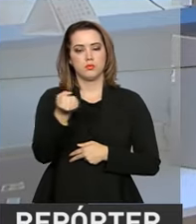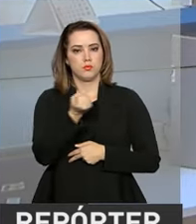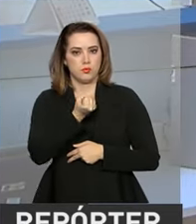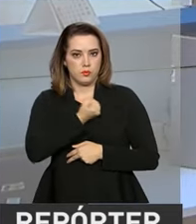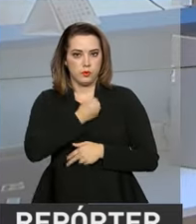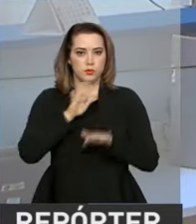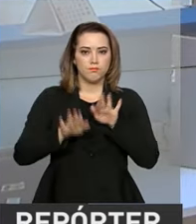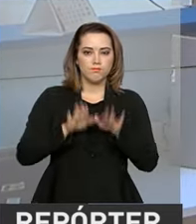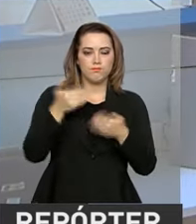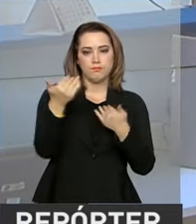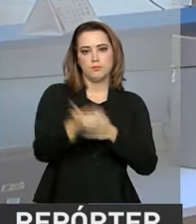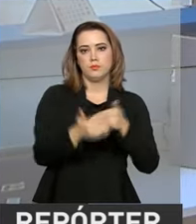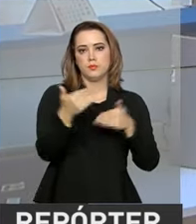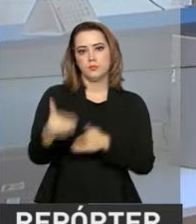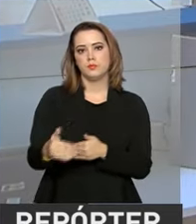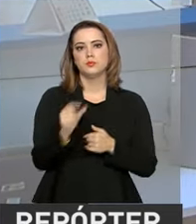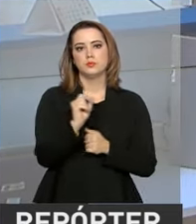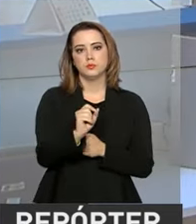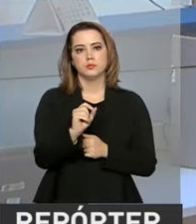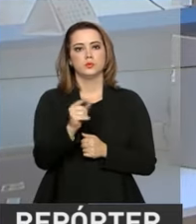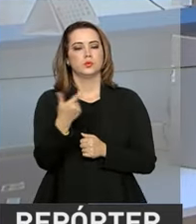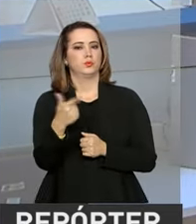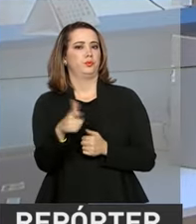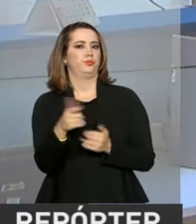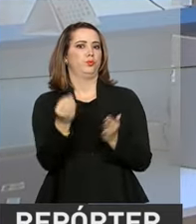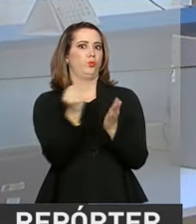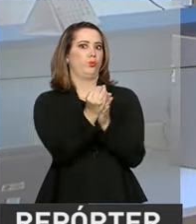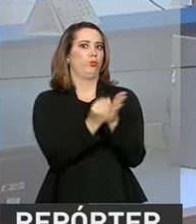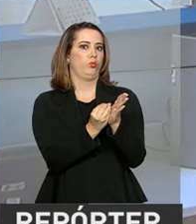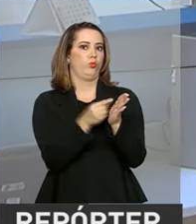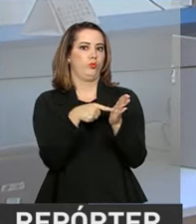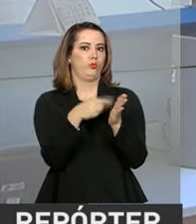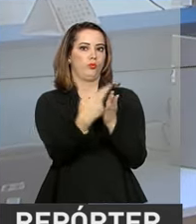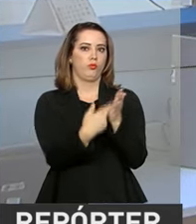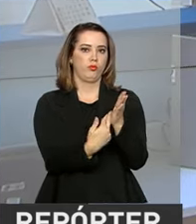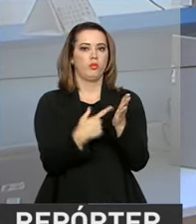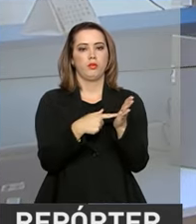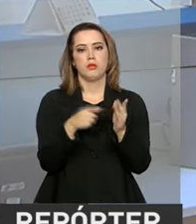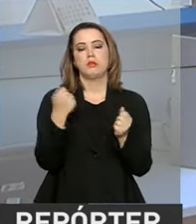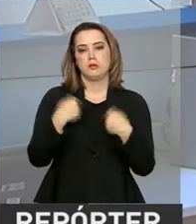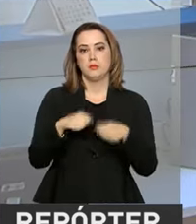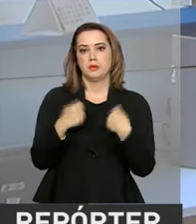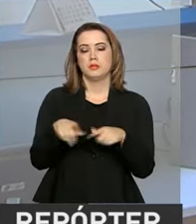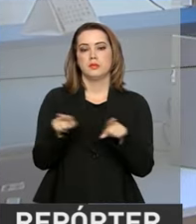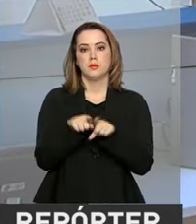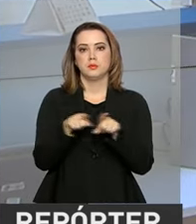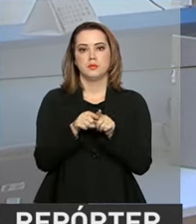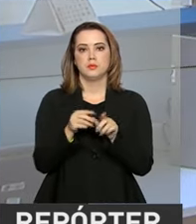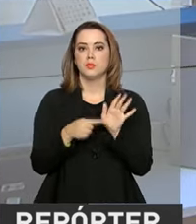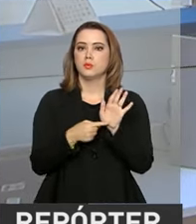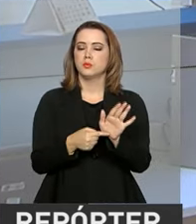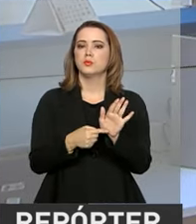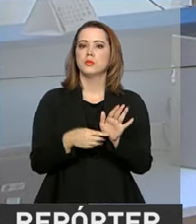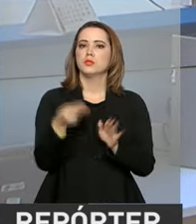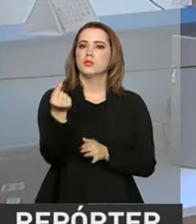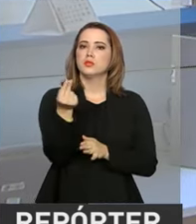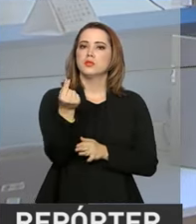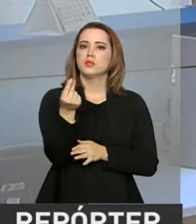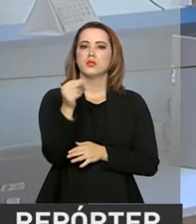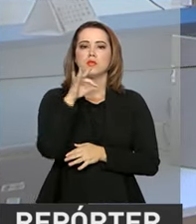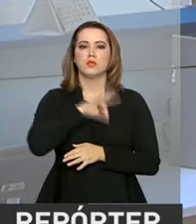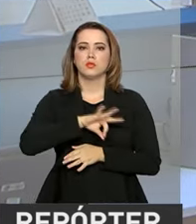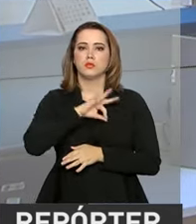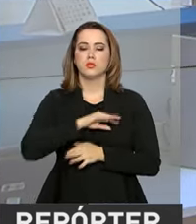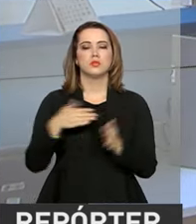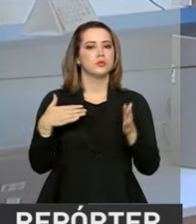pontos na média das provas e não ter tirado zero na redação. Também é necessário comprovar renda familiar mensal bruta de até